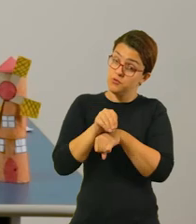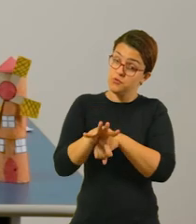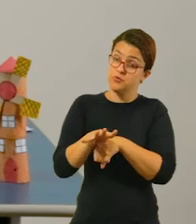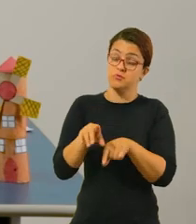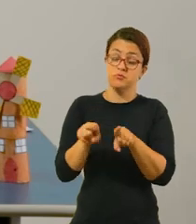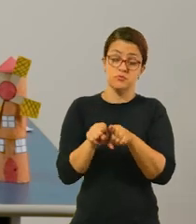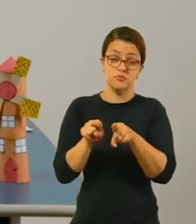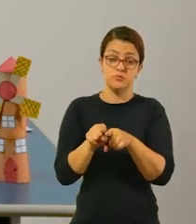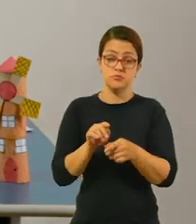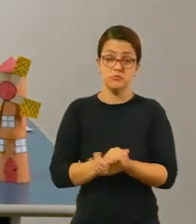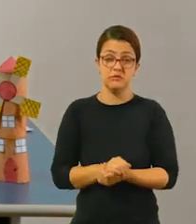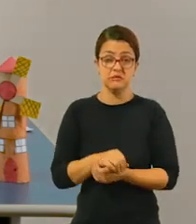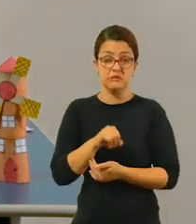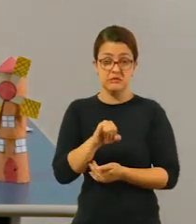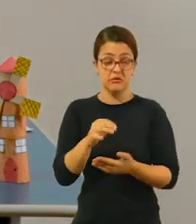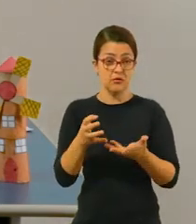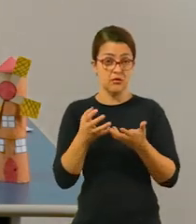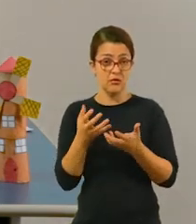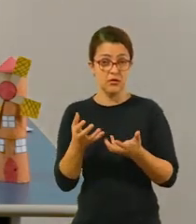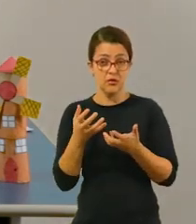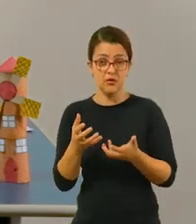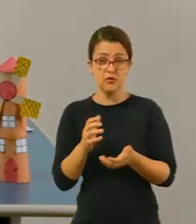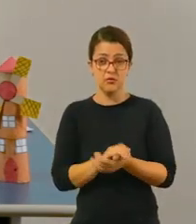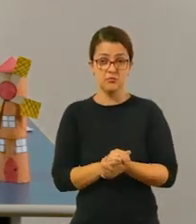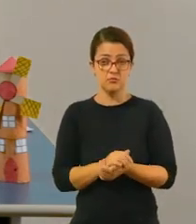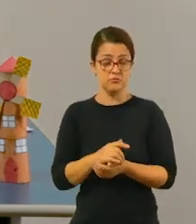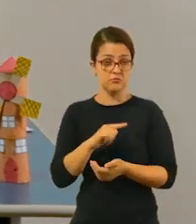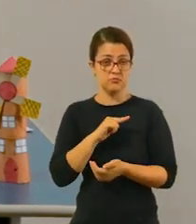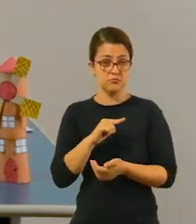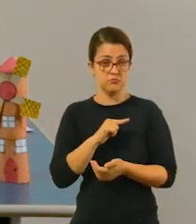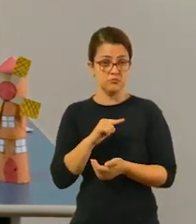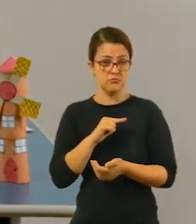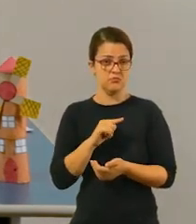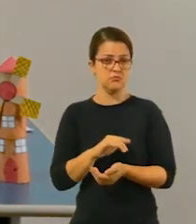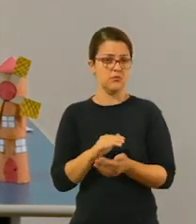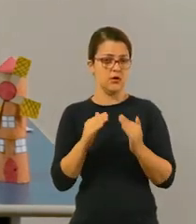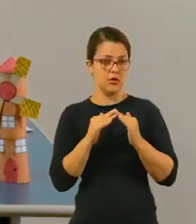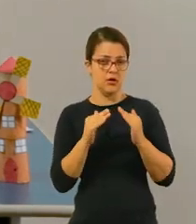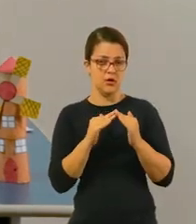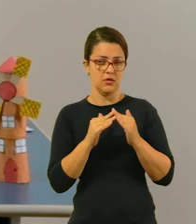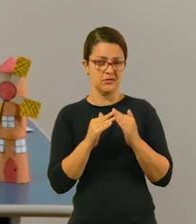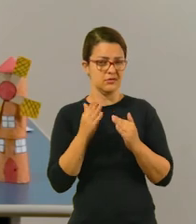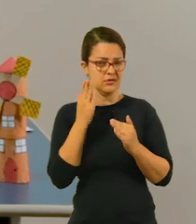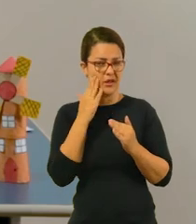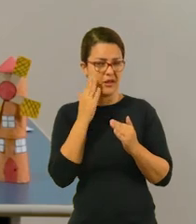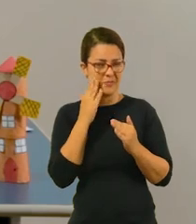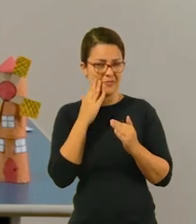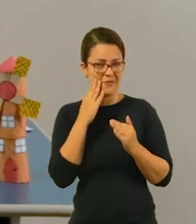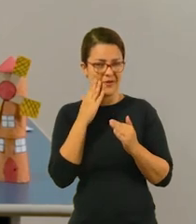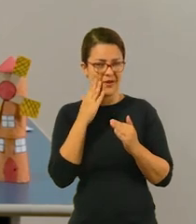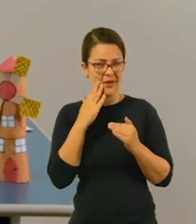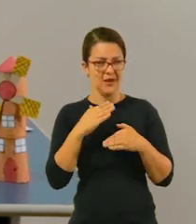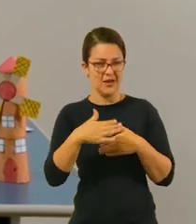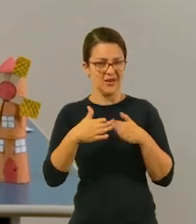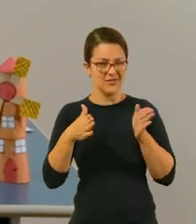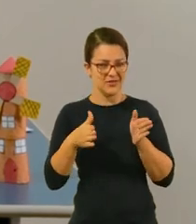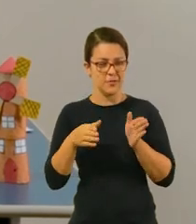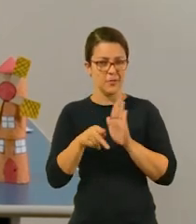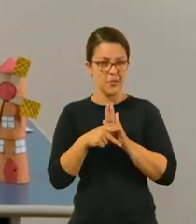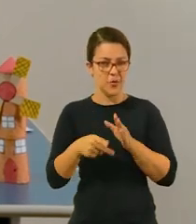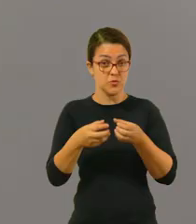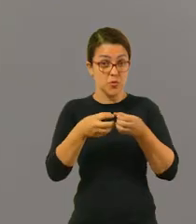vocês também. Se vocês quiserem e tiverem em casa a caixinha de ovos, vocês podem